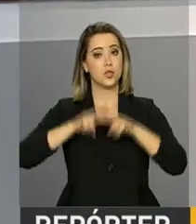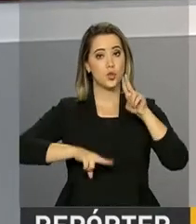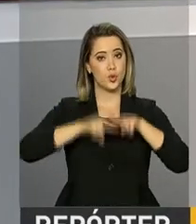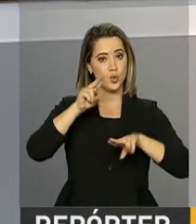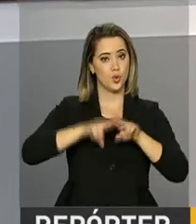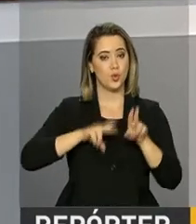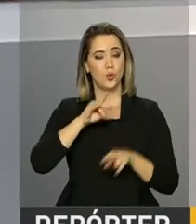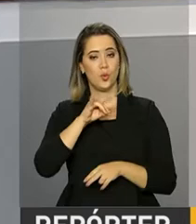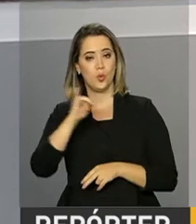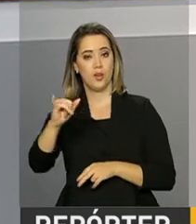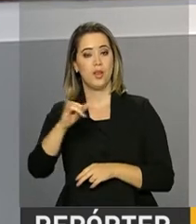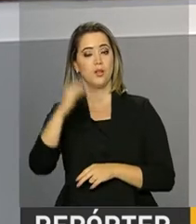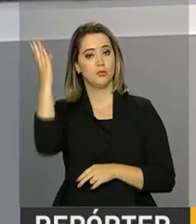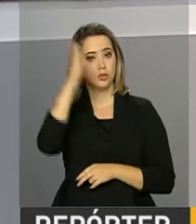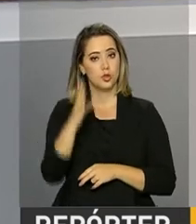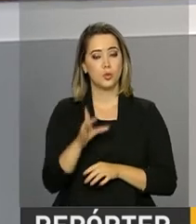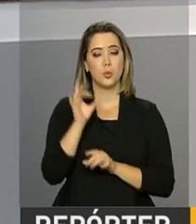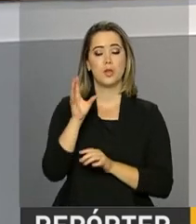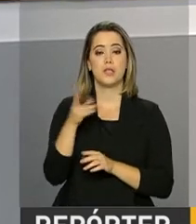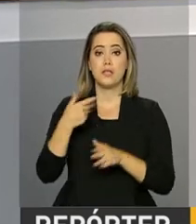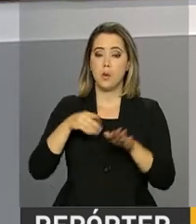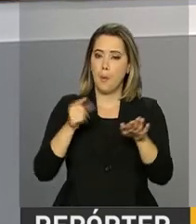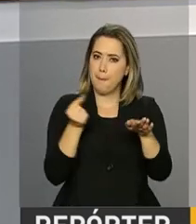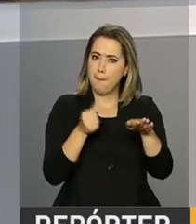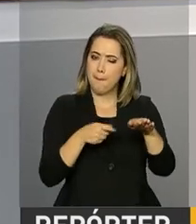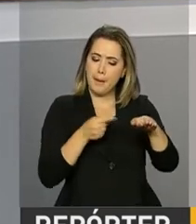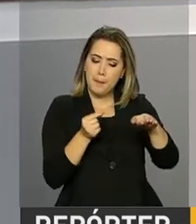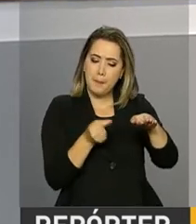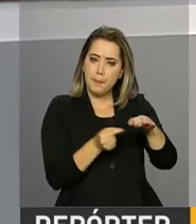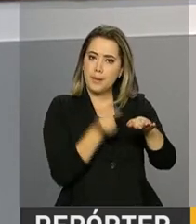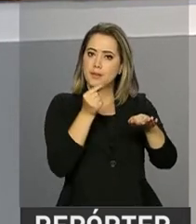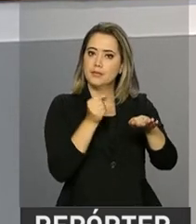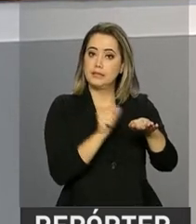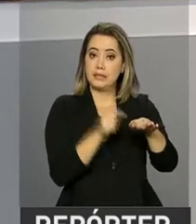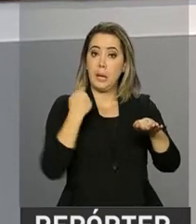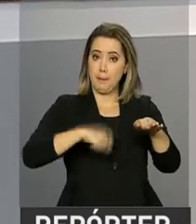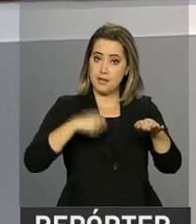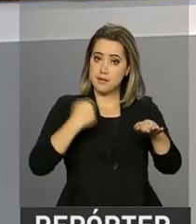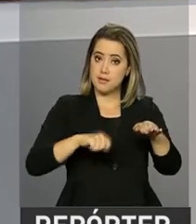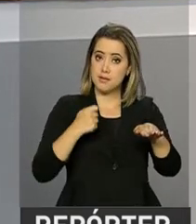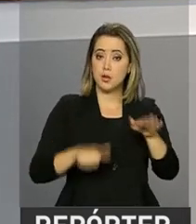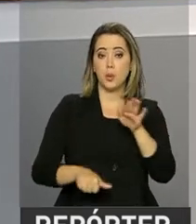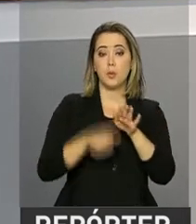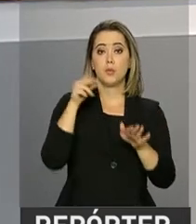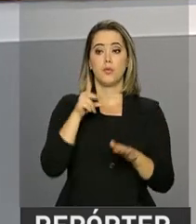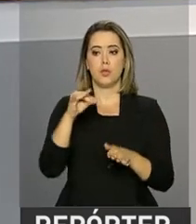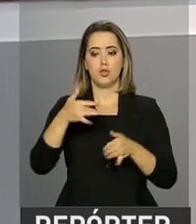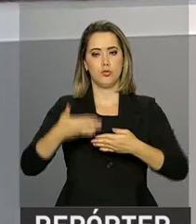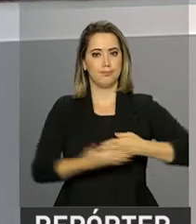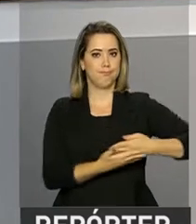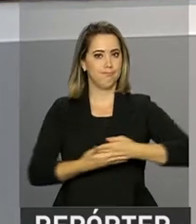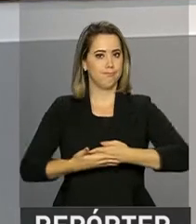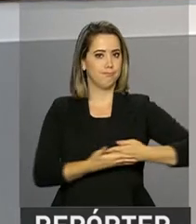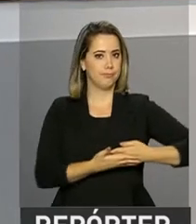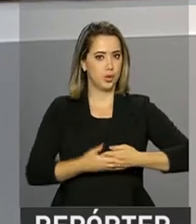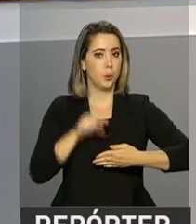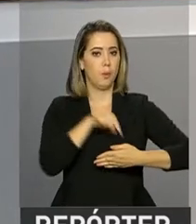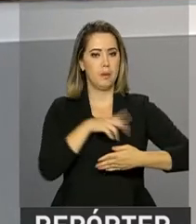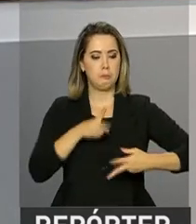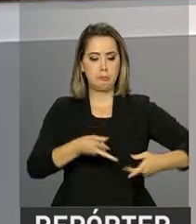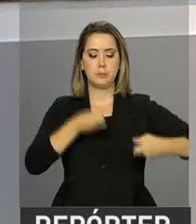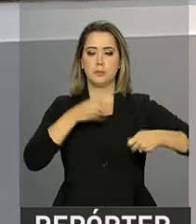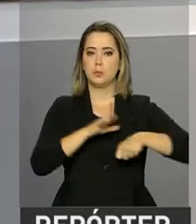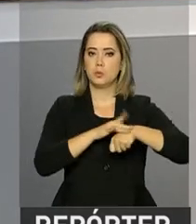junho é o dia nacional do teste do pezinho é um exame que deve ser feito nos primeiros dias de vida do bebê e que pode detectar doenças